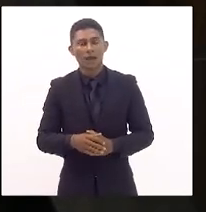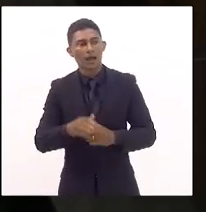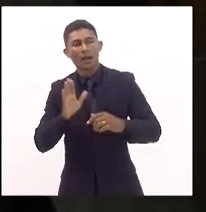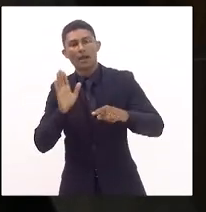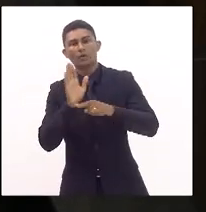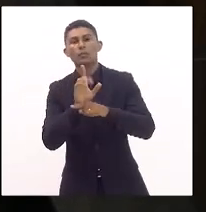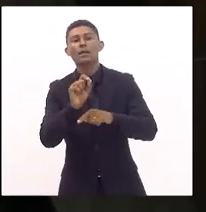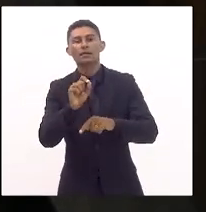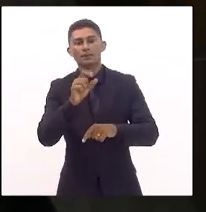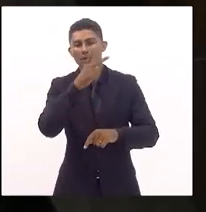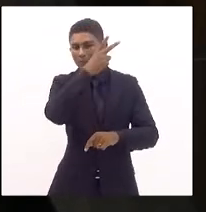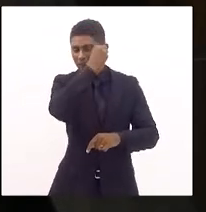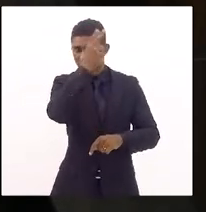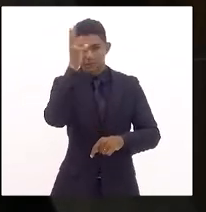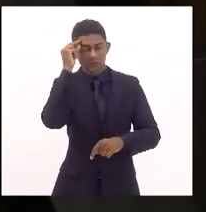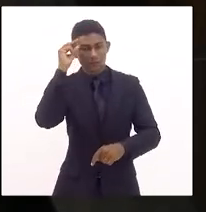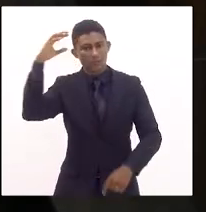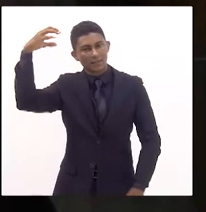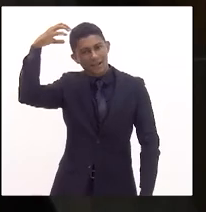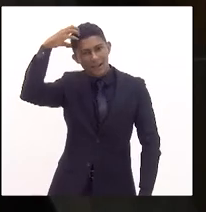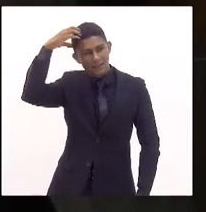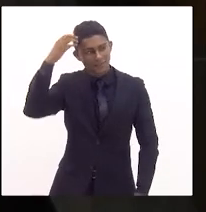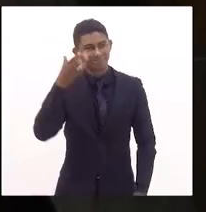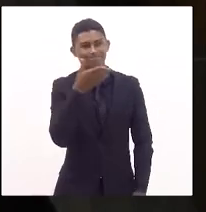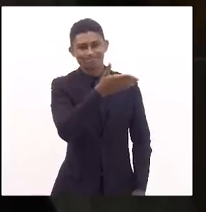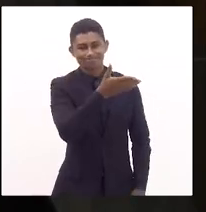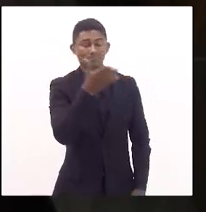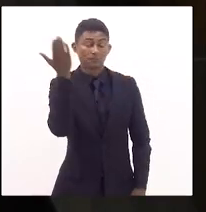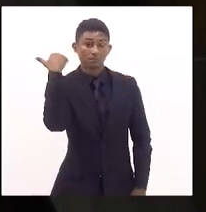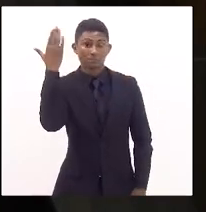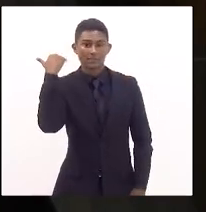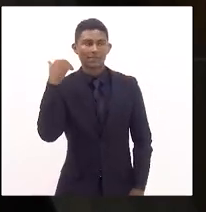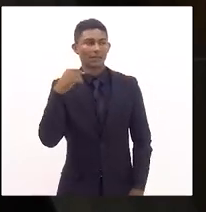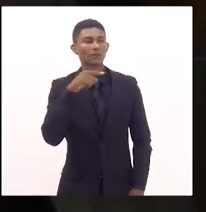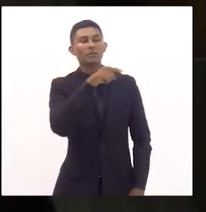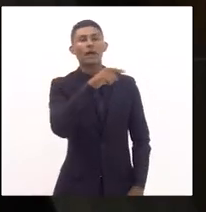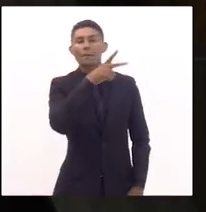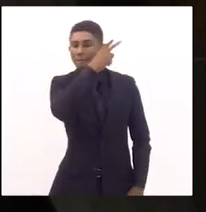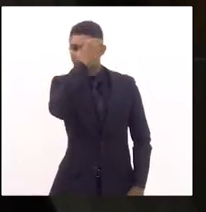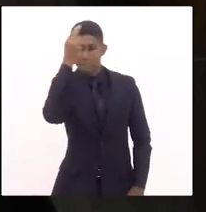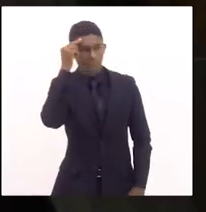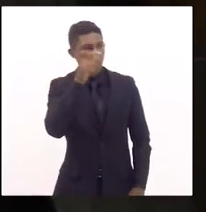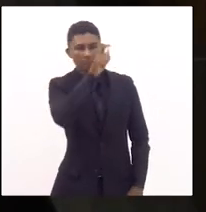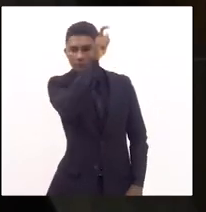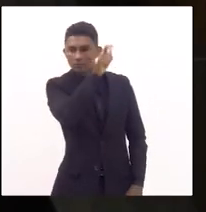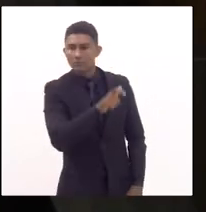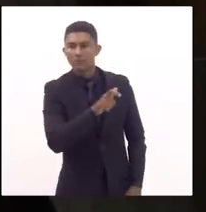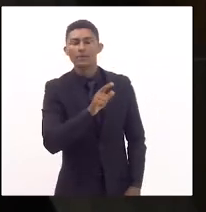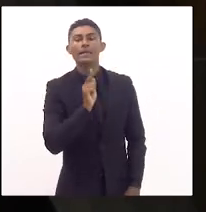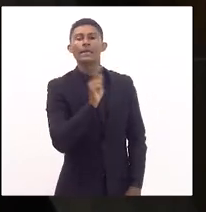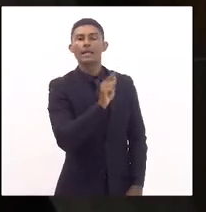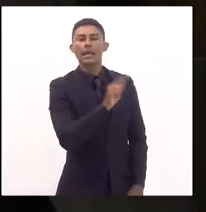colaboração da Prefeitura de Angra dos Reis, à época comandada por um grande prefeito da história do Estado do Rio de